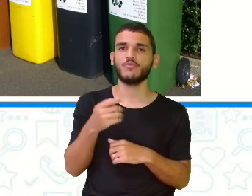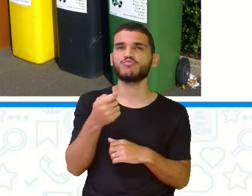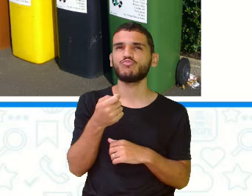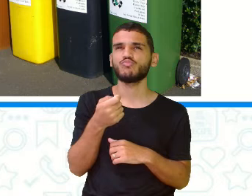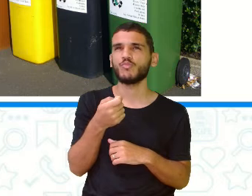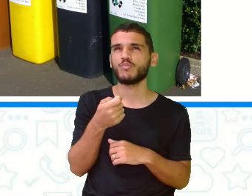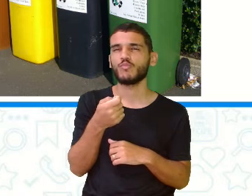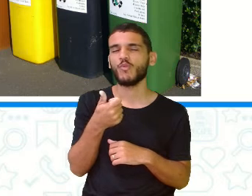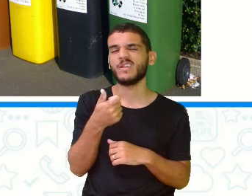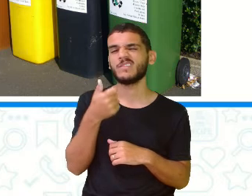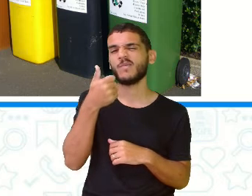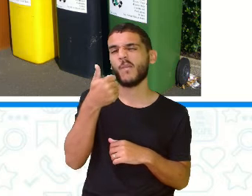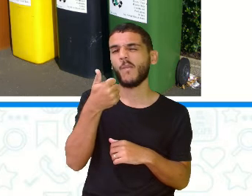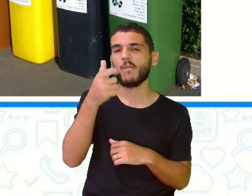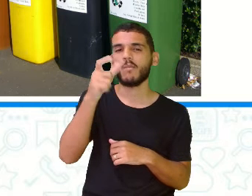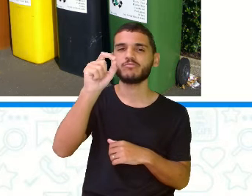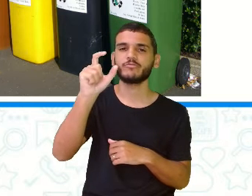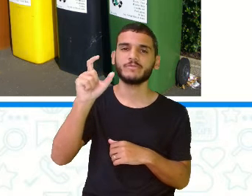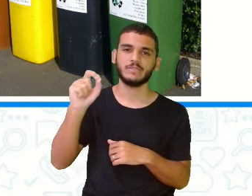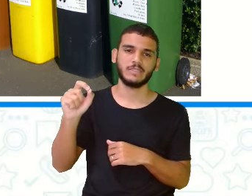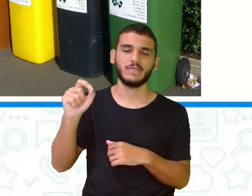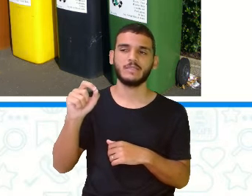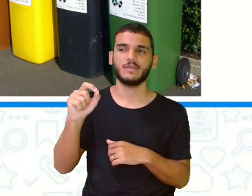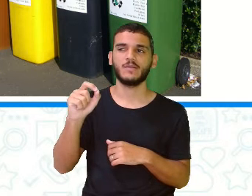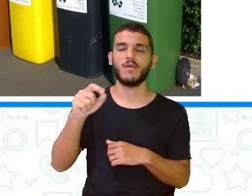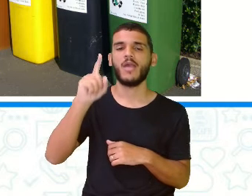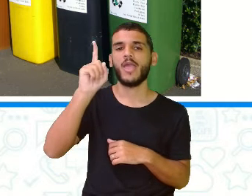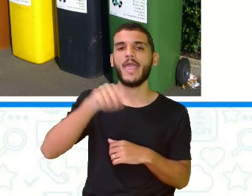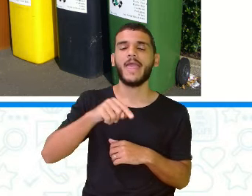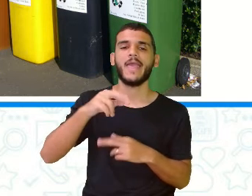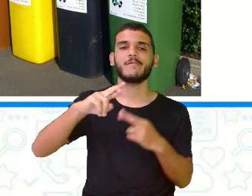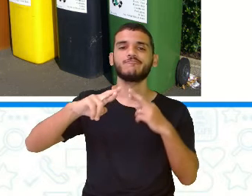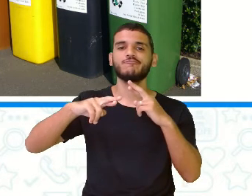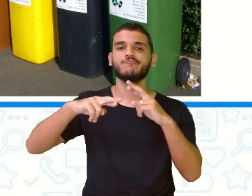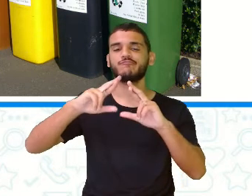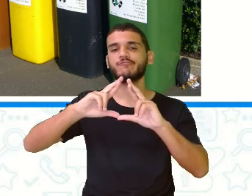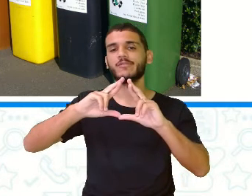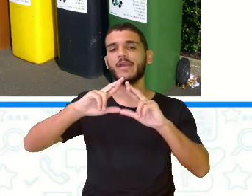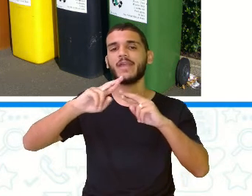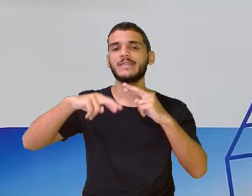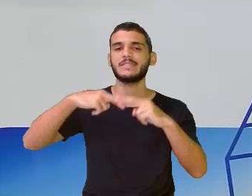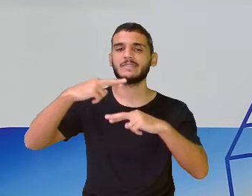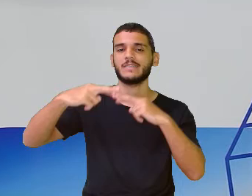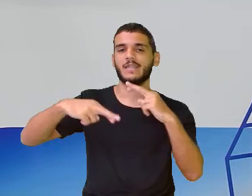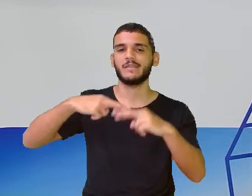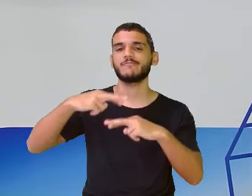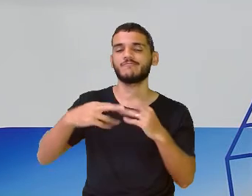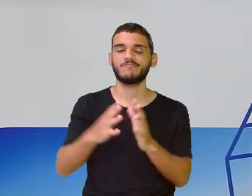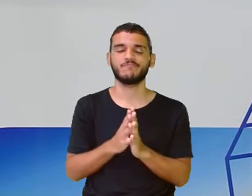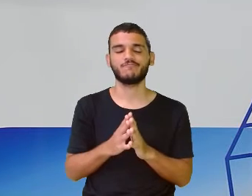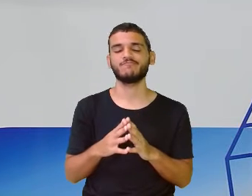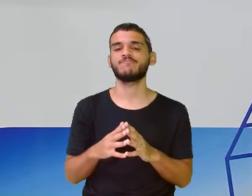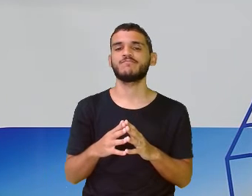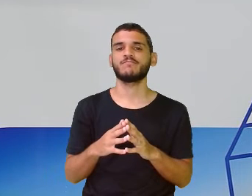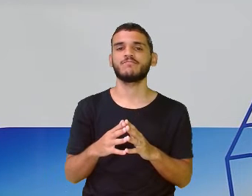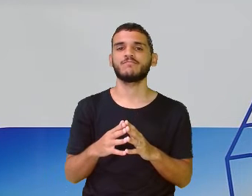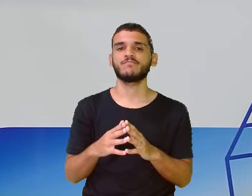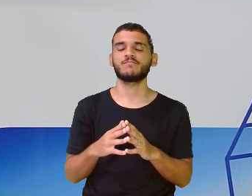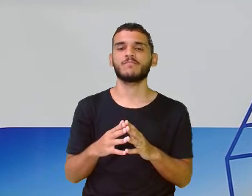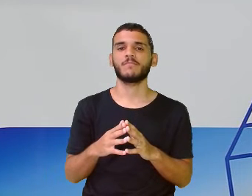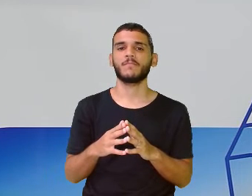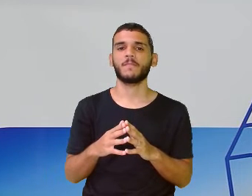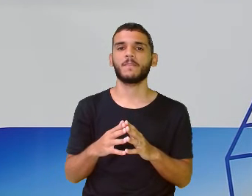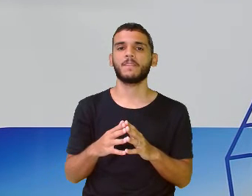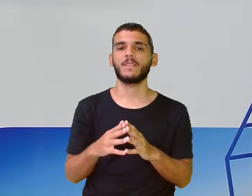da parcela orgânica presente no lixo é reciclada. Professora, de que riqueza o texto está falando? Do lixo que pode